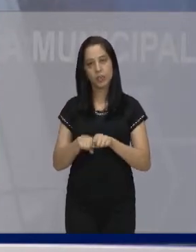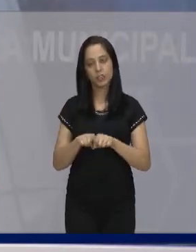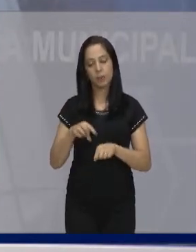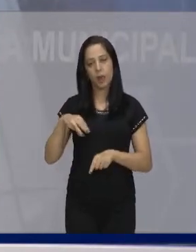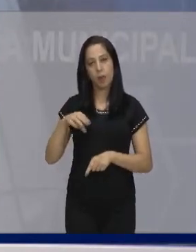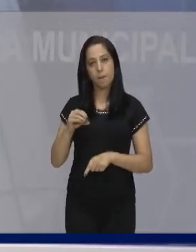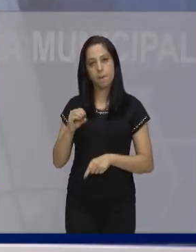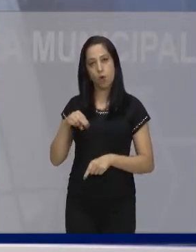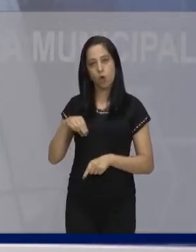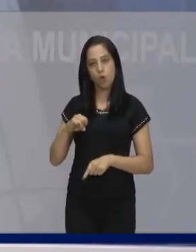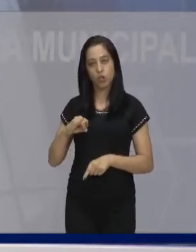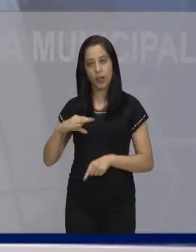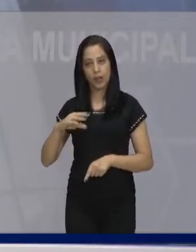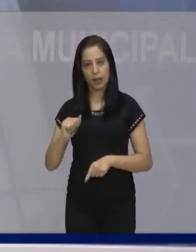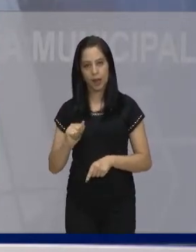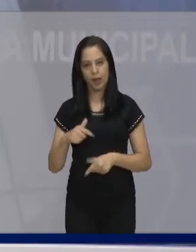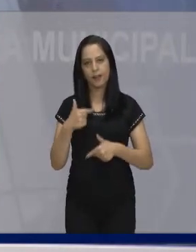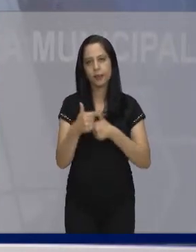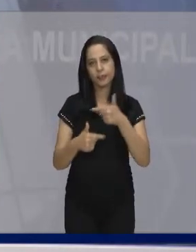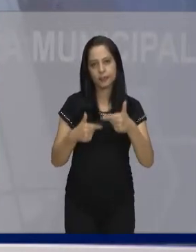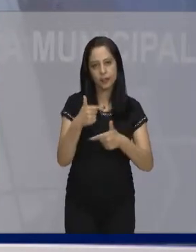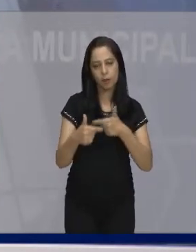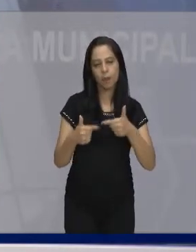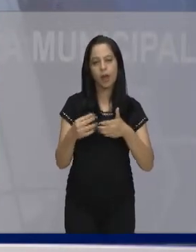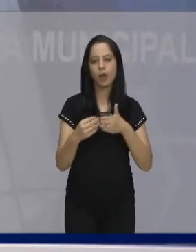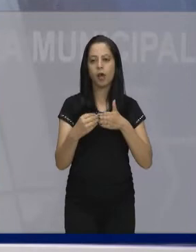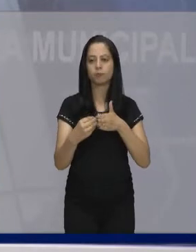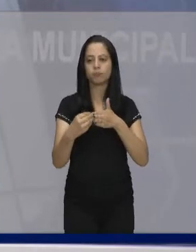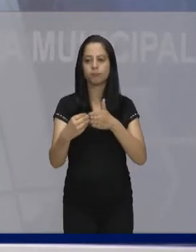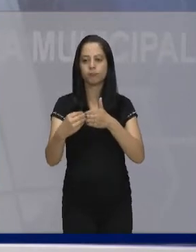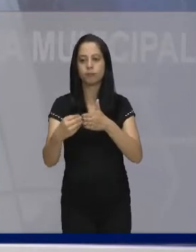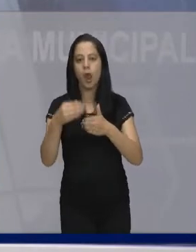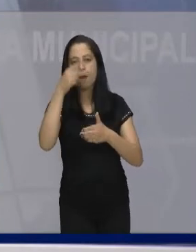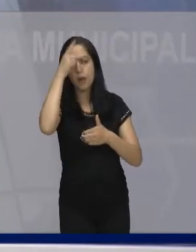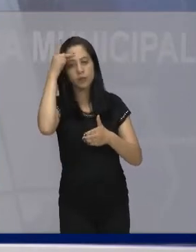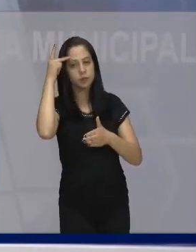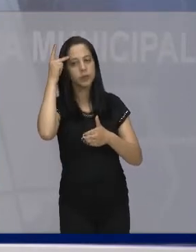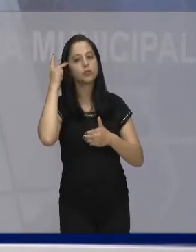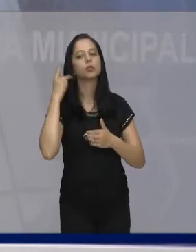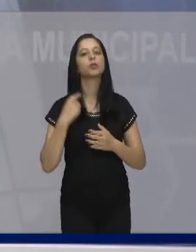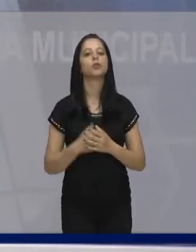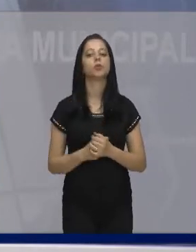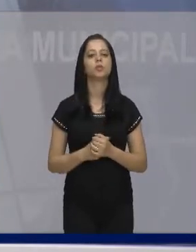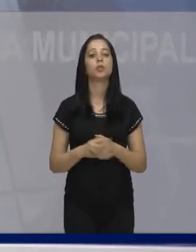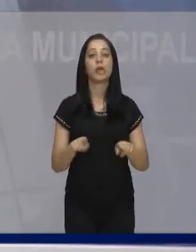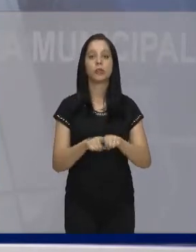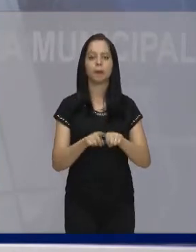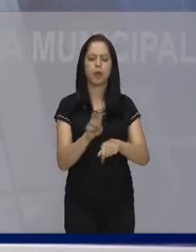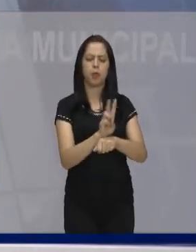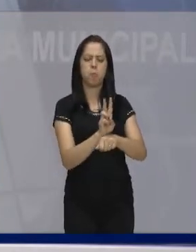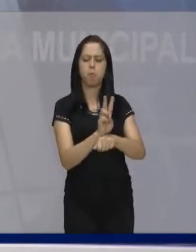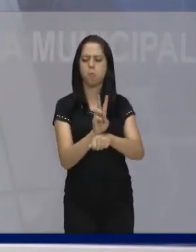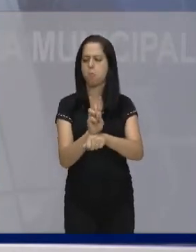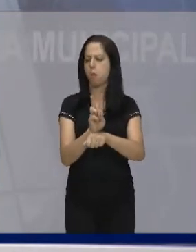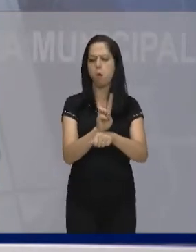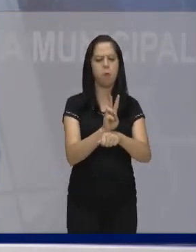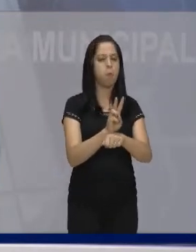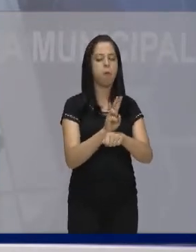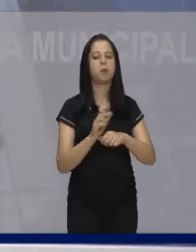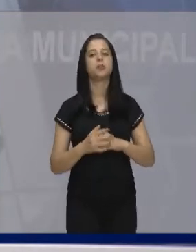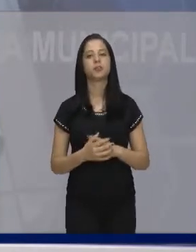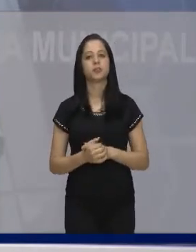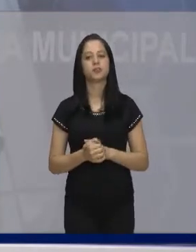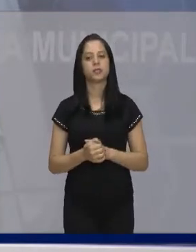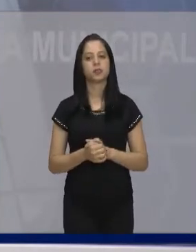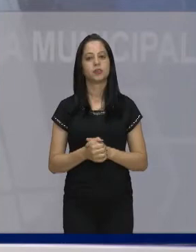como as guias que vão trabalhar nesse processo, que estão historiando todo o que aconteceu, pegando